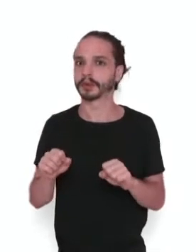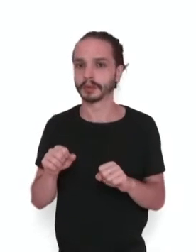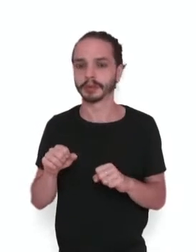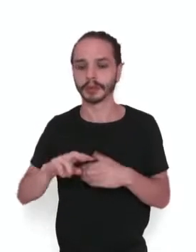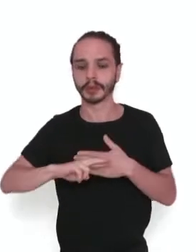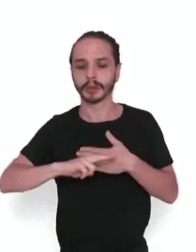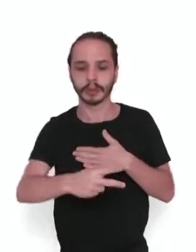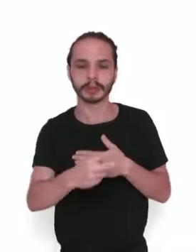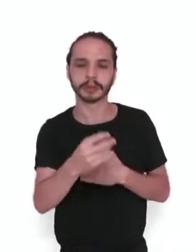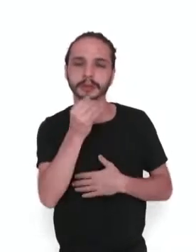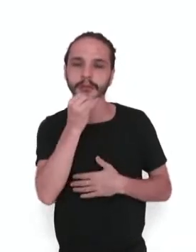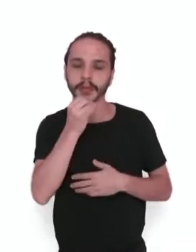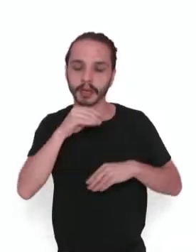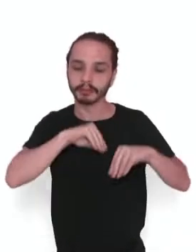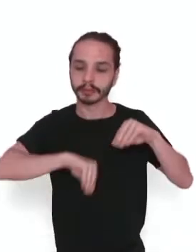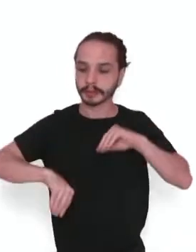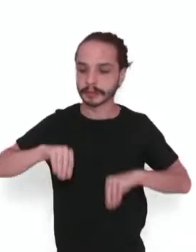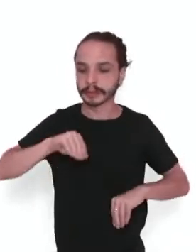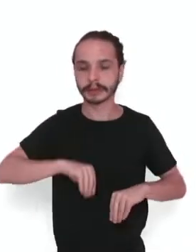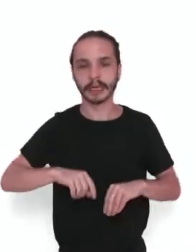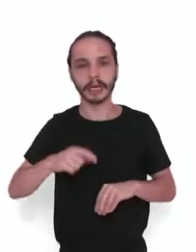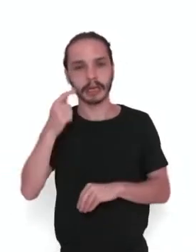como a depressão, distúrbios